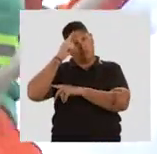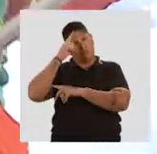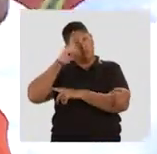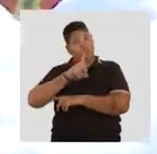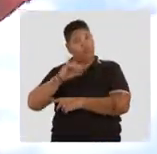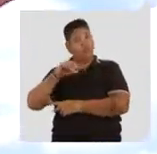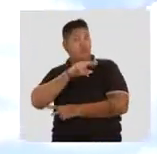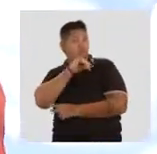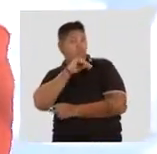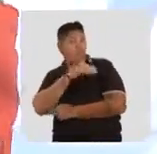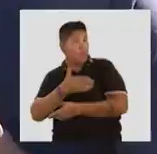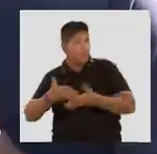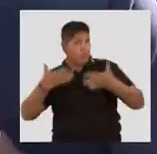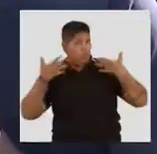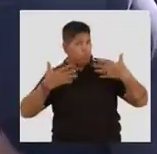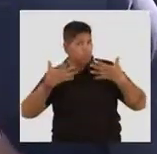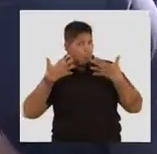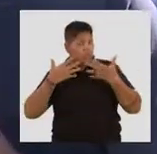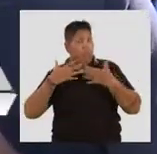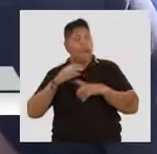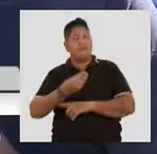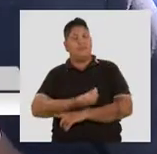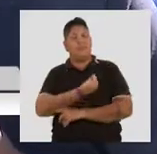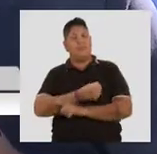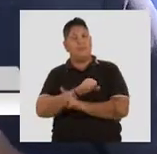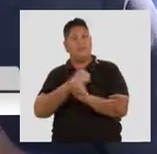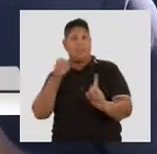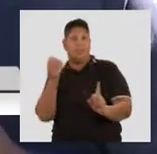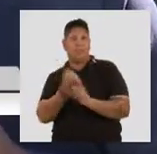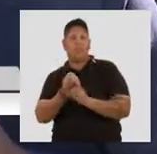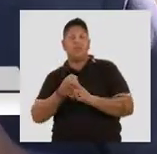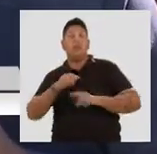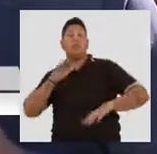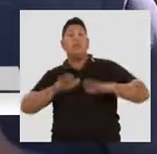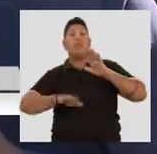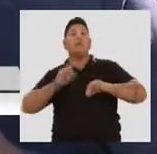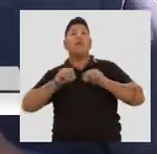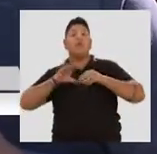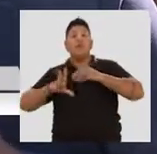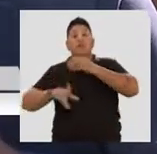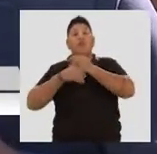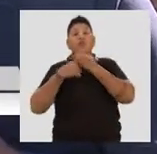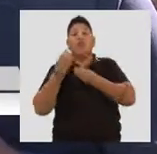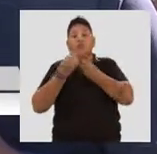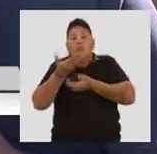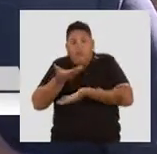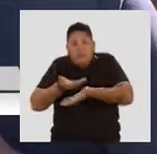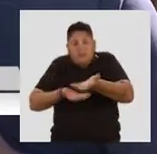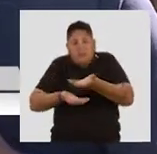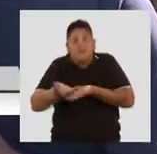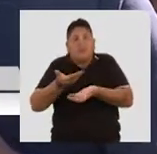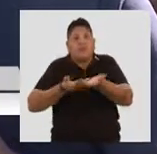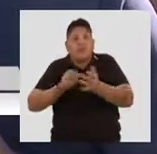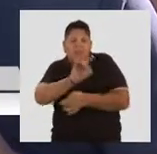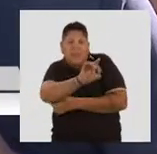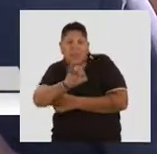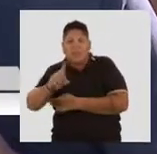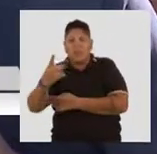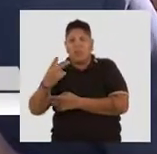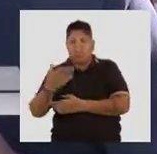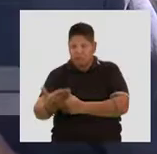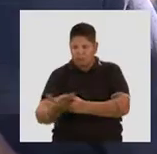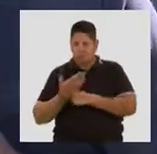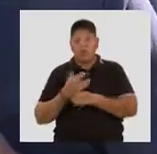trabalho nos dias mais secos do ano. A vida em sociedade depende da soma do trabalho das pessoas. Cada um, de acordo com a sua profissão, contribui de